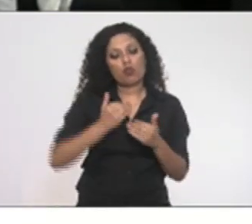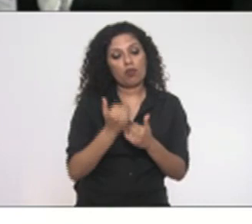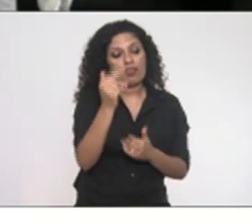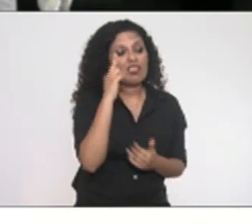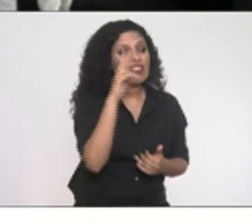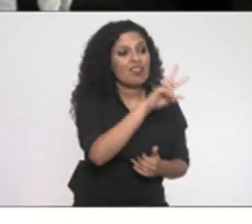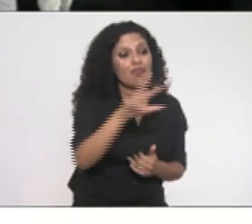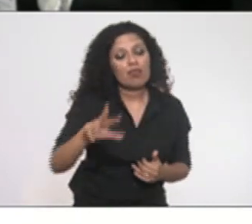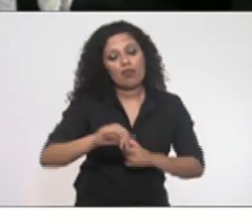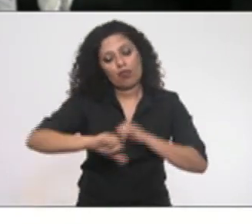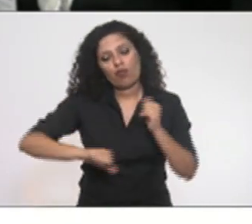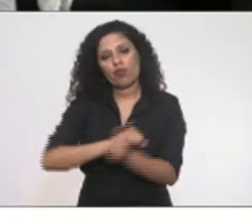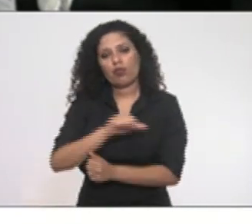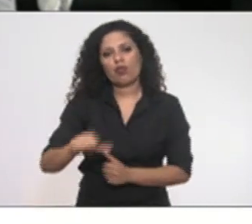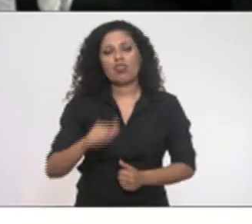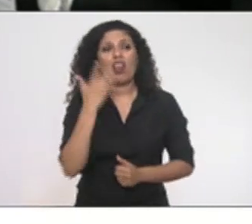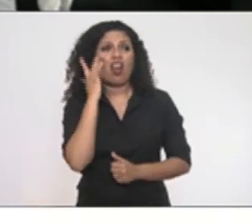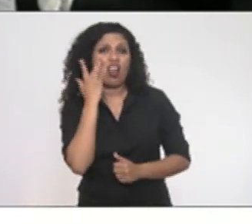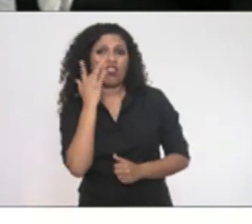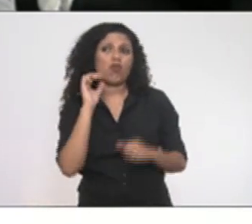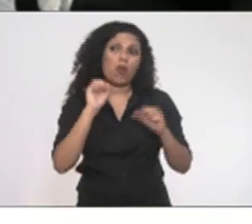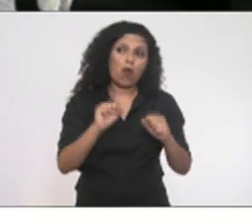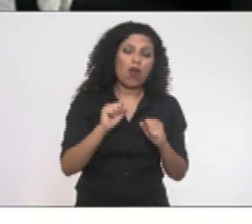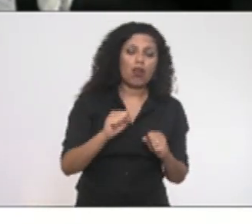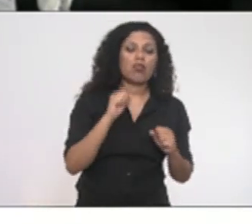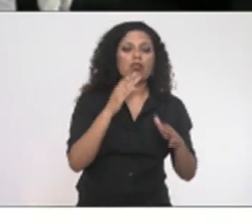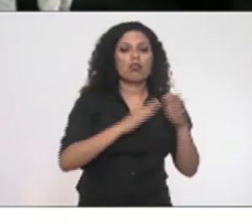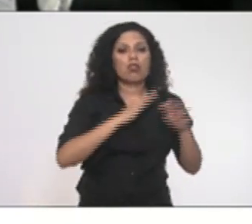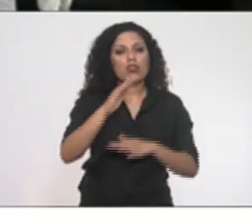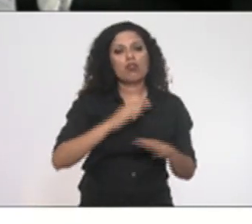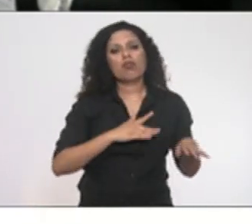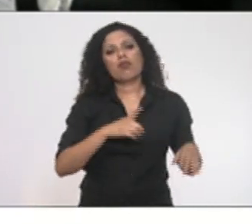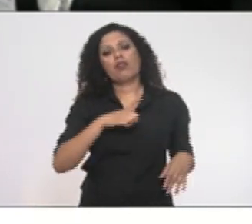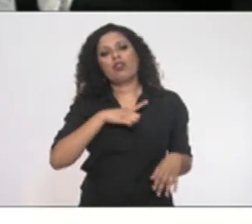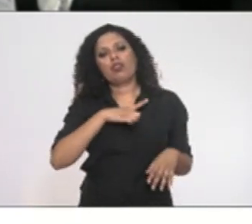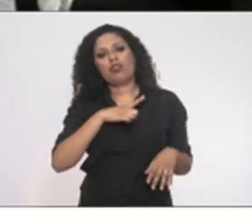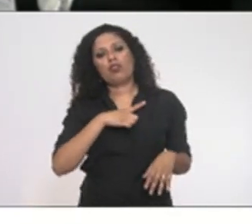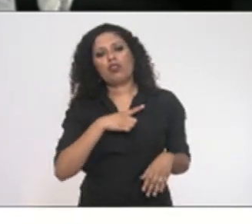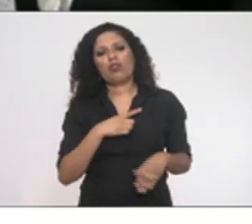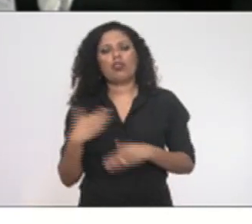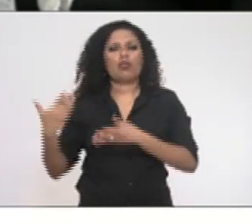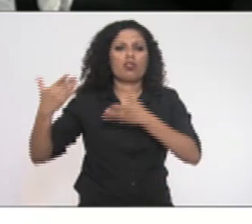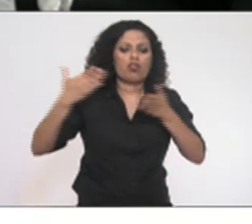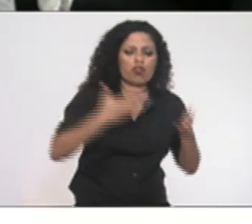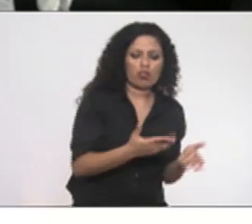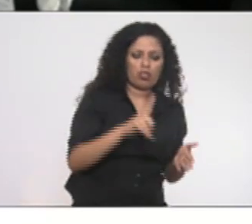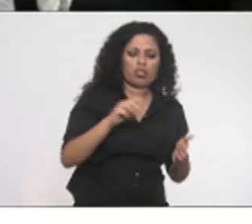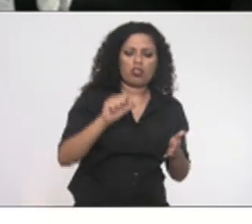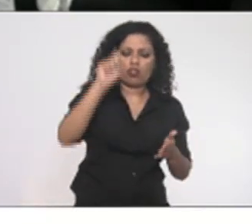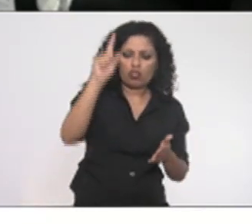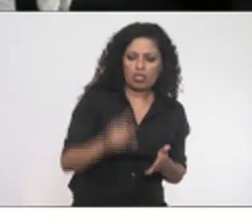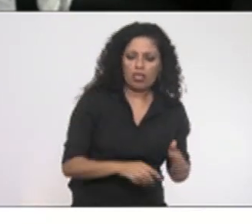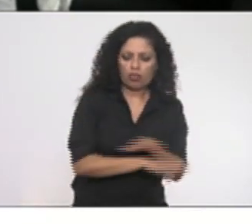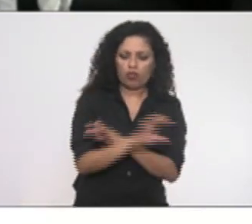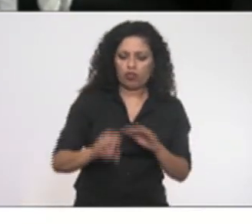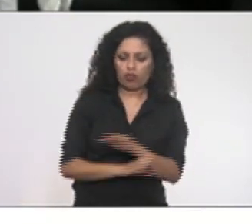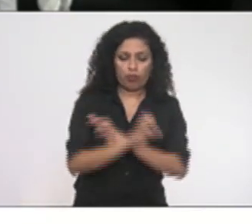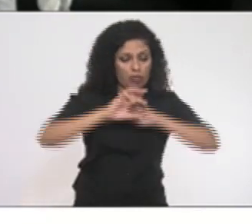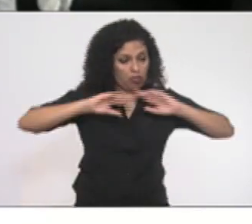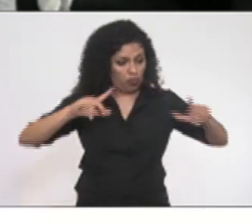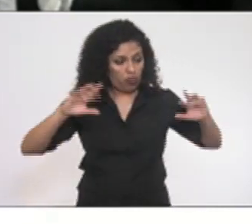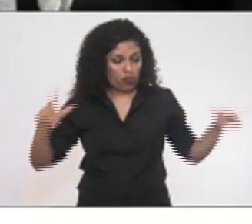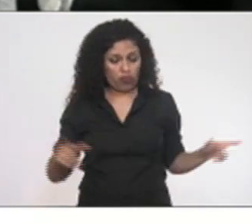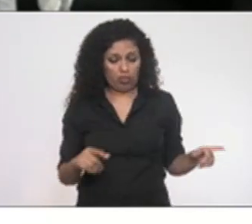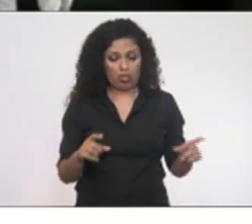efeitos. A gente acha que talvez num prazo menor já comece a ter algum efeito com essa chegada de gás de outros produtores, e não mais a Petrobras